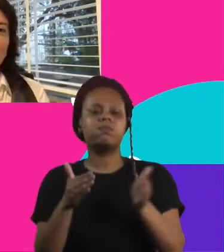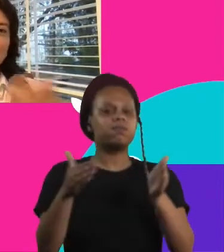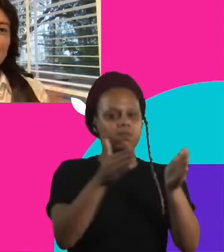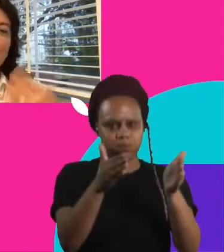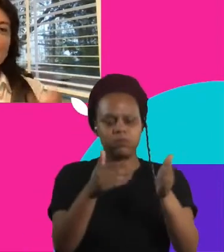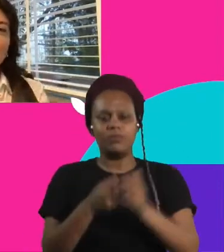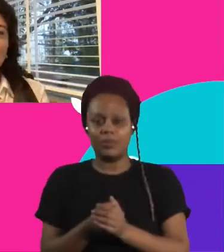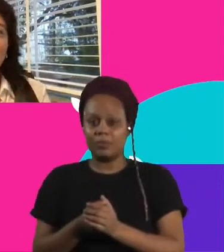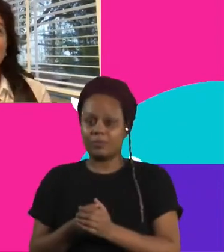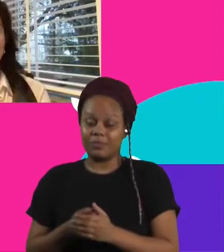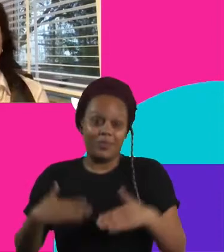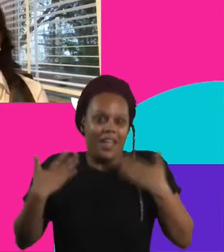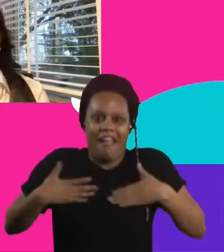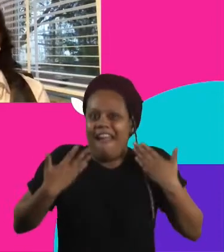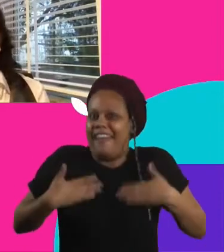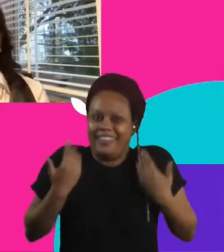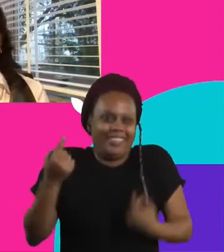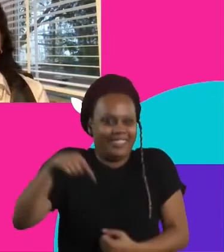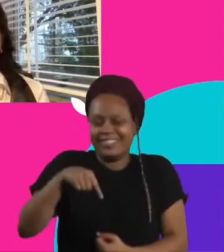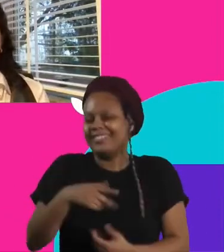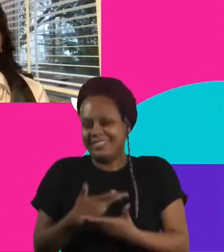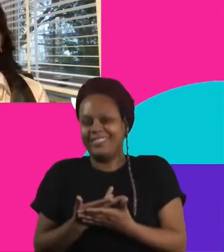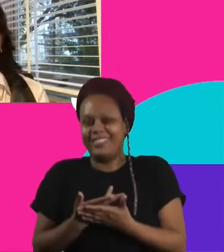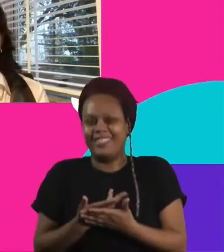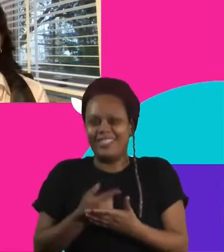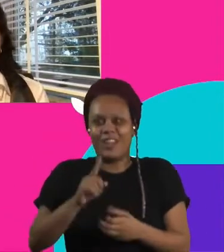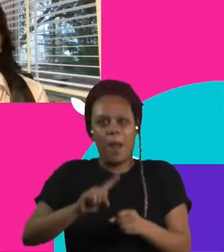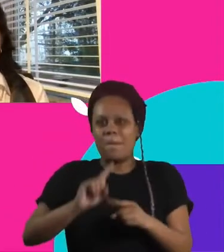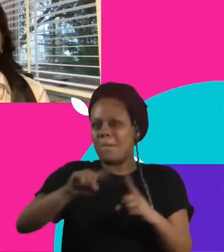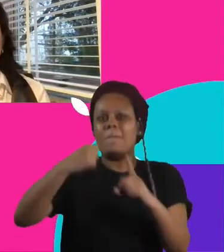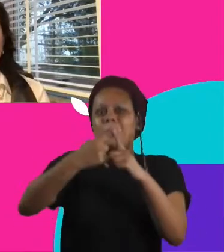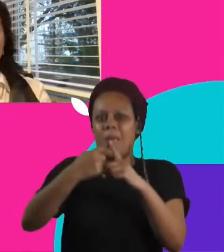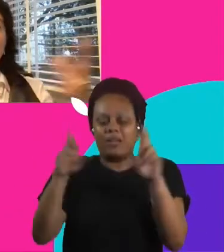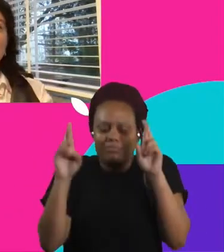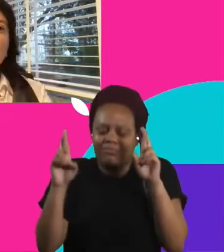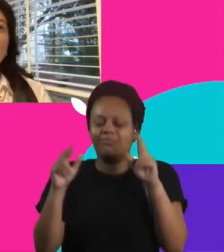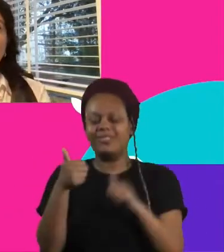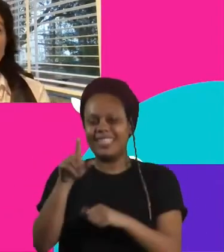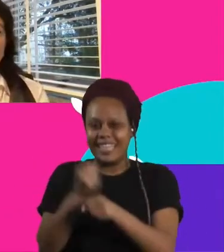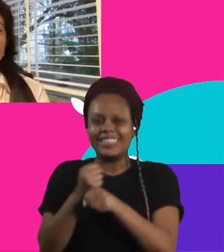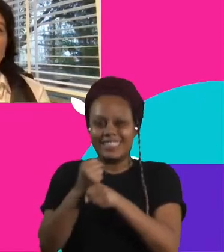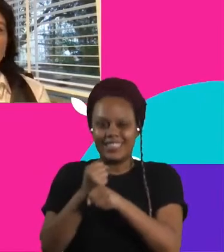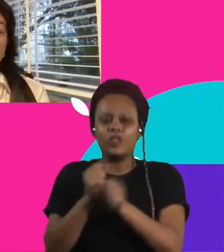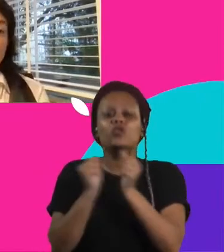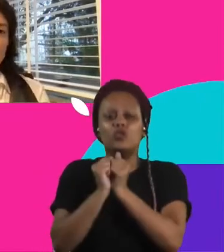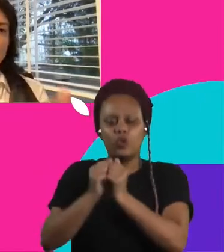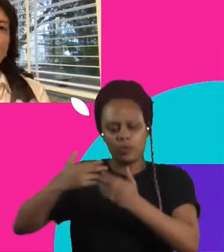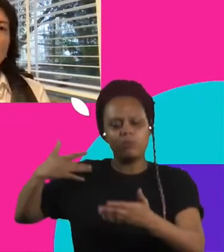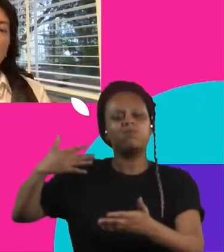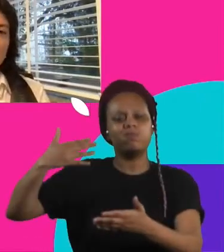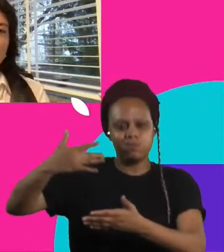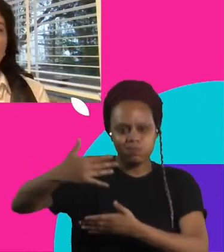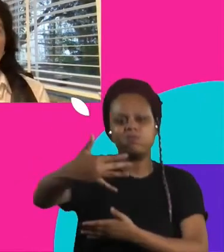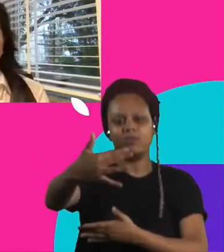e esperamos viver mais outros 10 anos nessa troca, nesse aprendizado coletivo, com essa rede tão fluida de